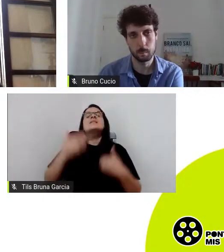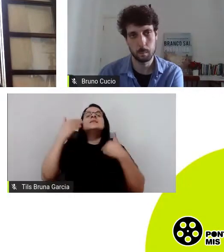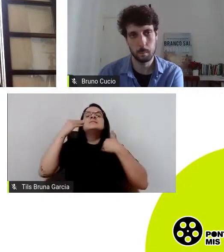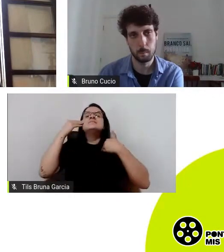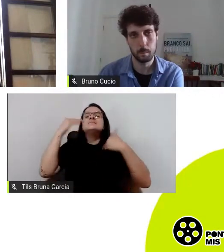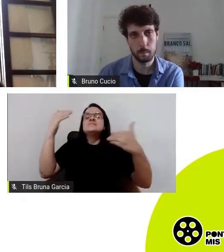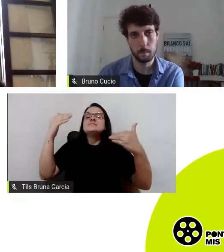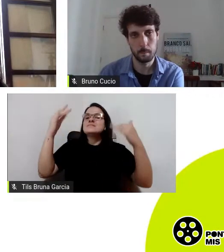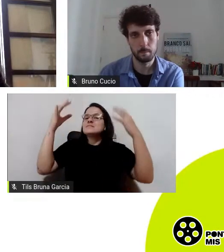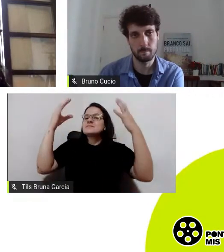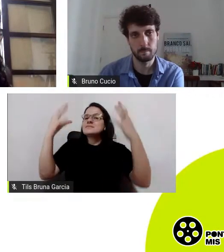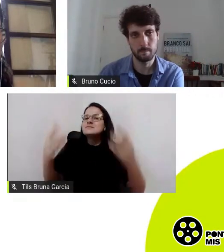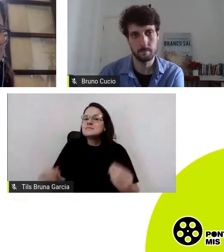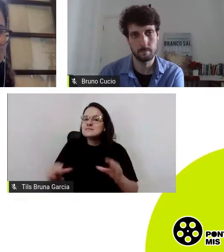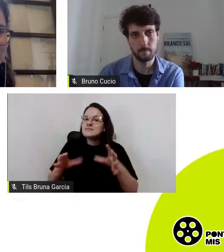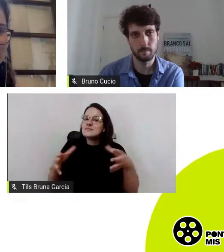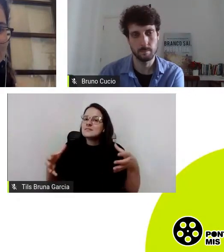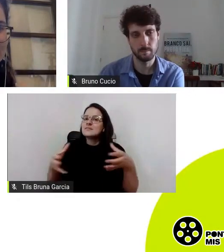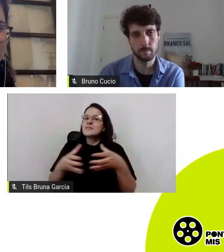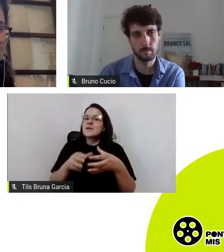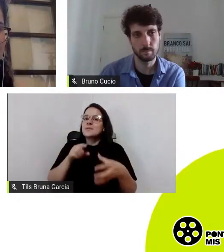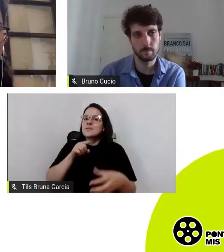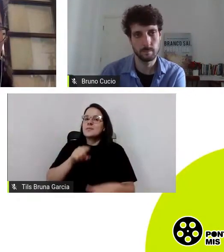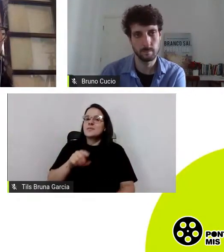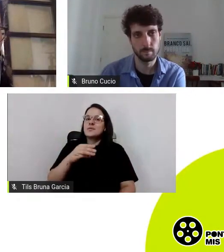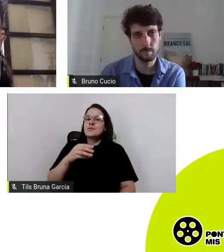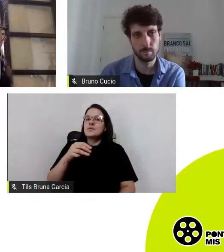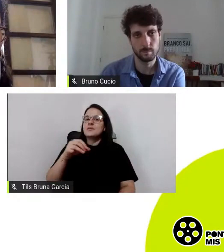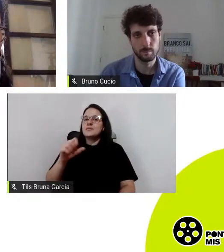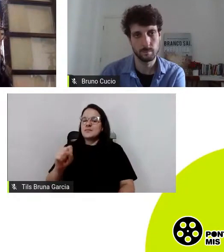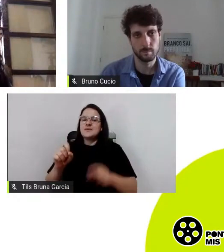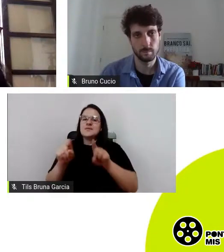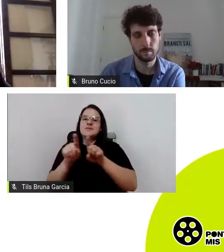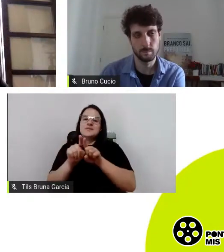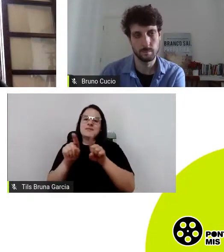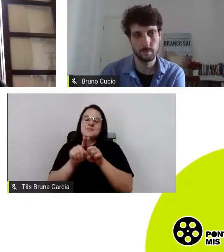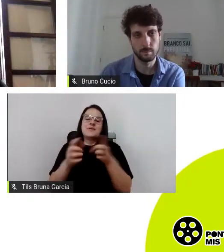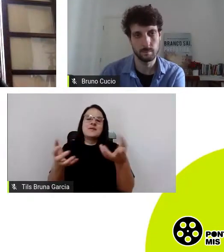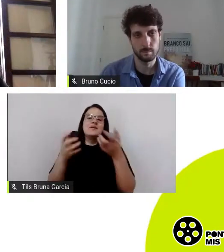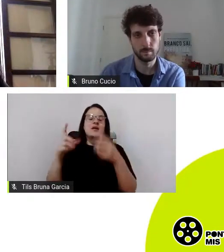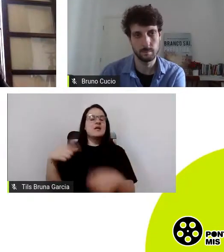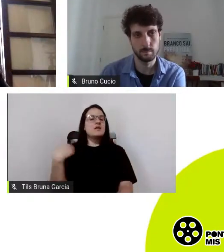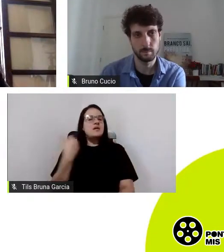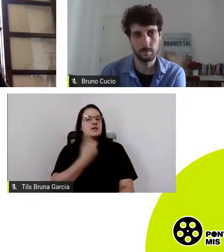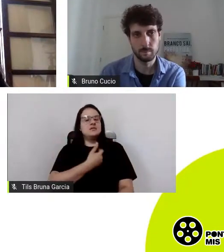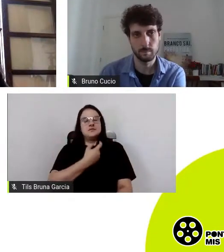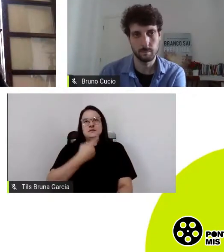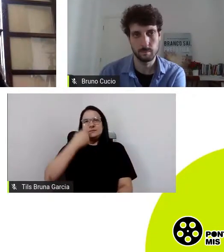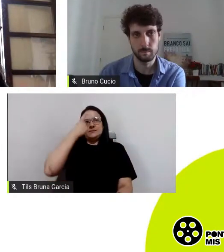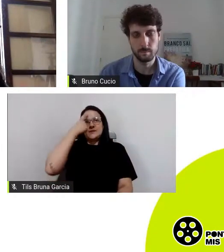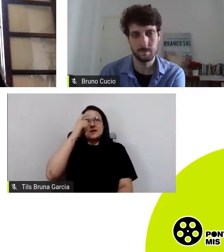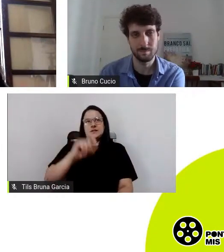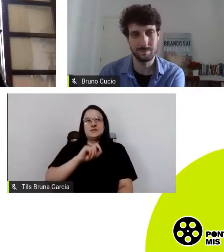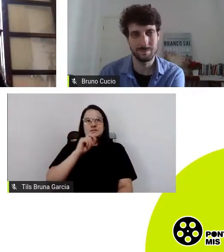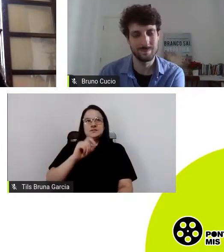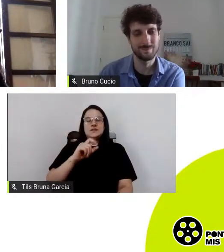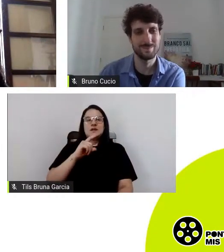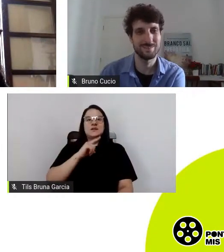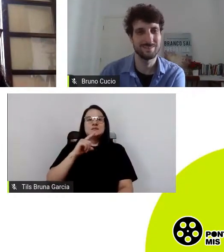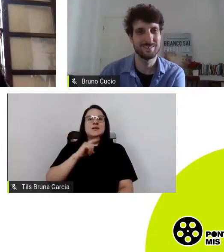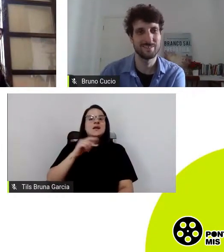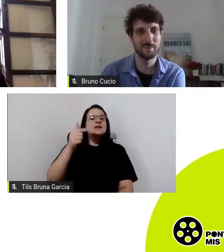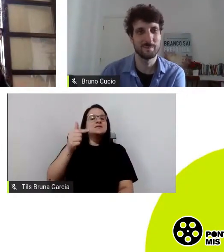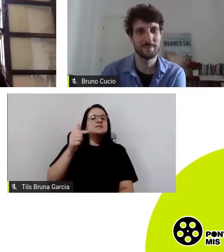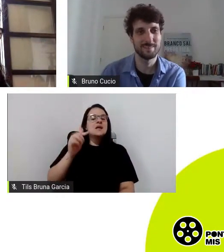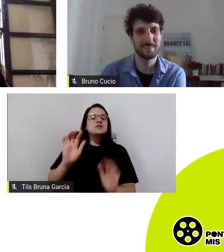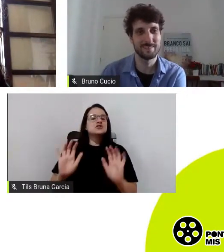aqui, a equipe do Pontos Mis também, muito querida. E quero que a gente pense aí em pular sete ondinhas imaginárias para a